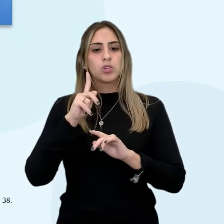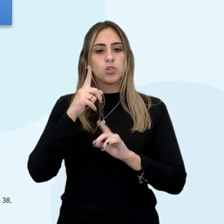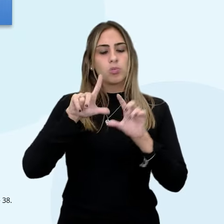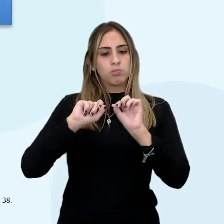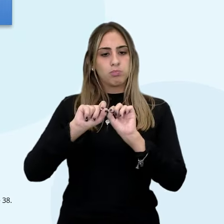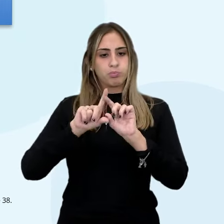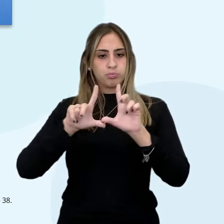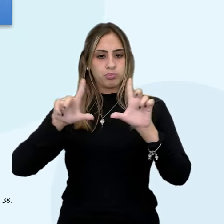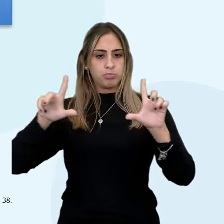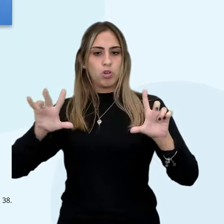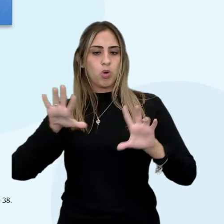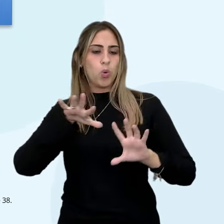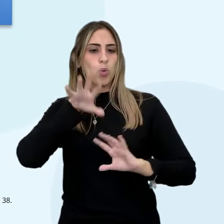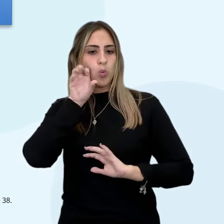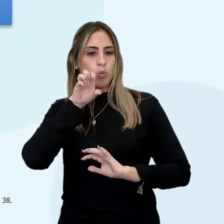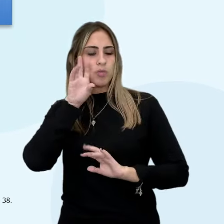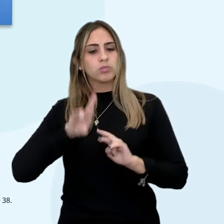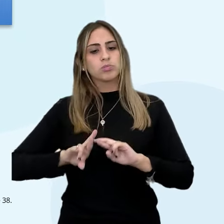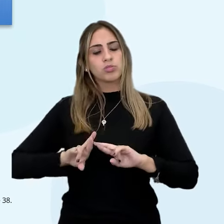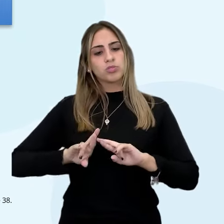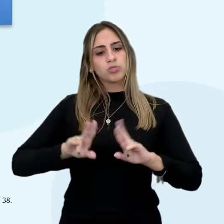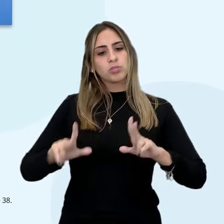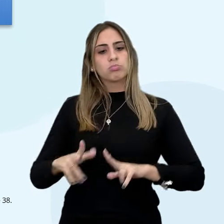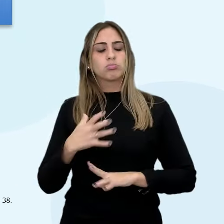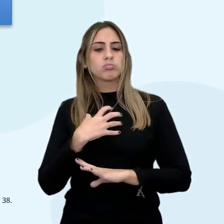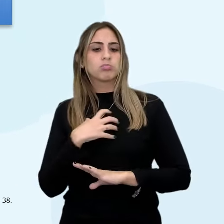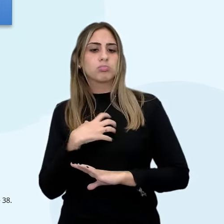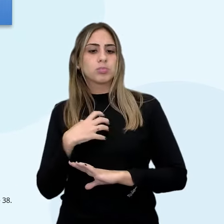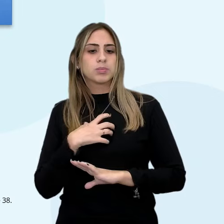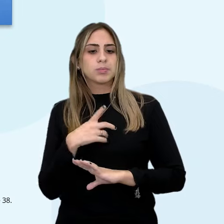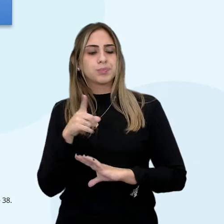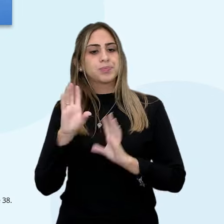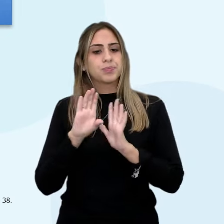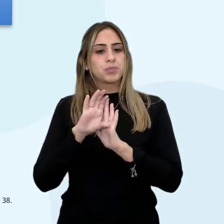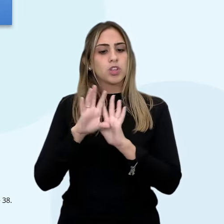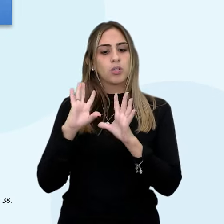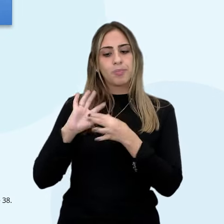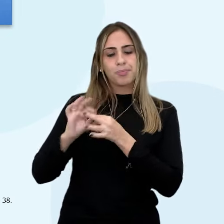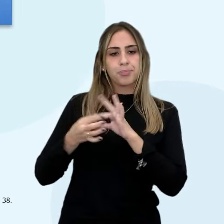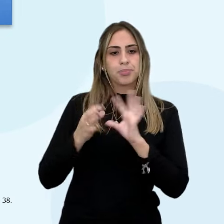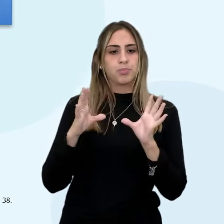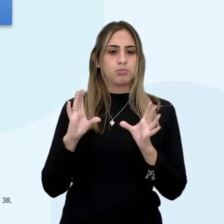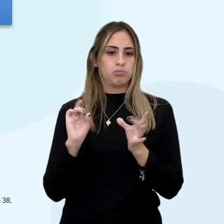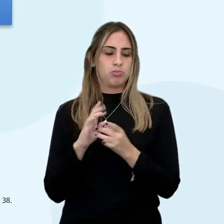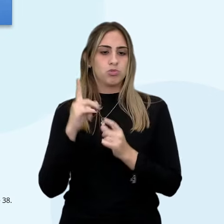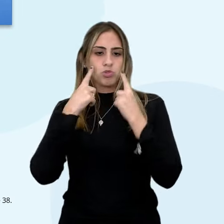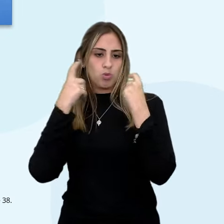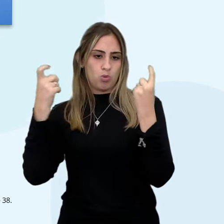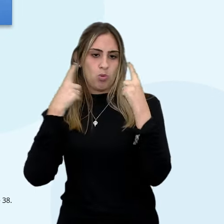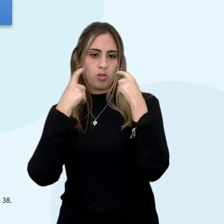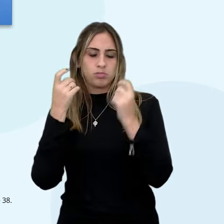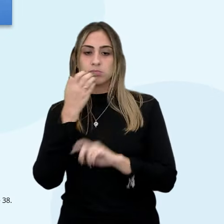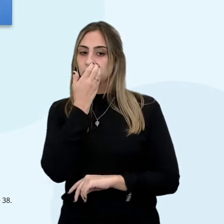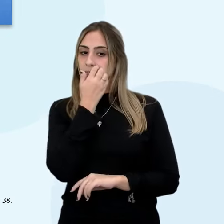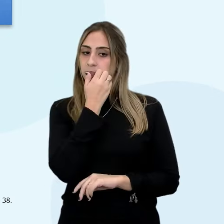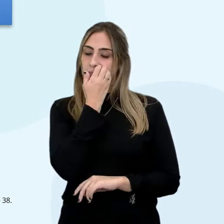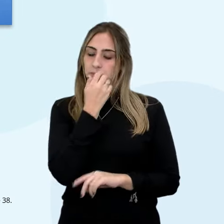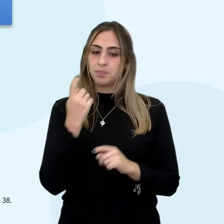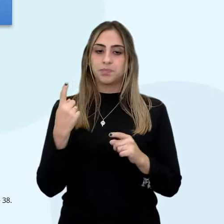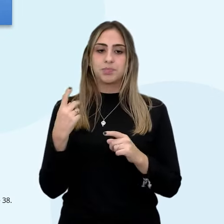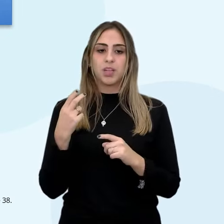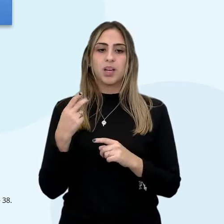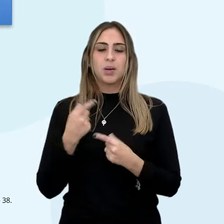painel ouvindo diferentes tipos de composições sonoras trilha sonora de jogo música